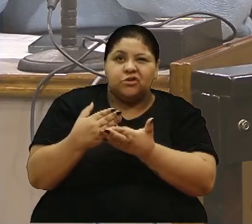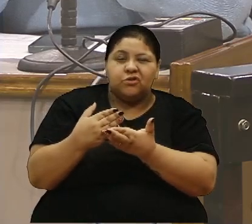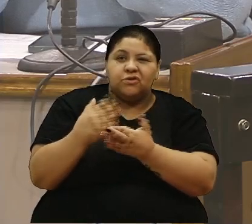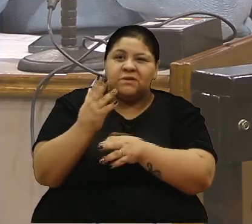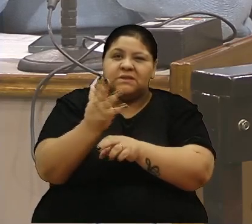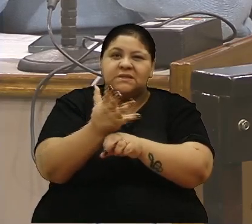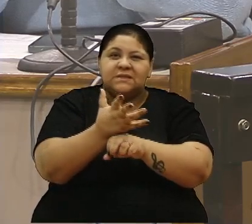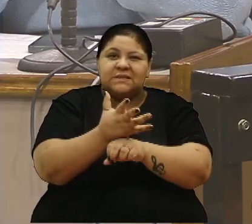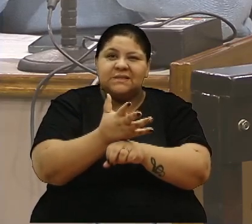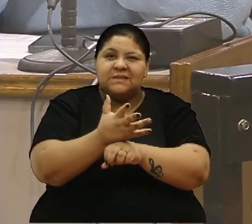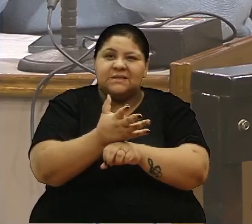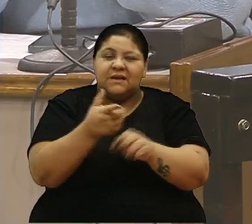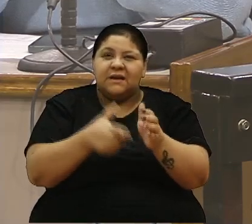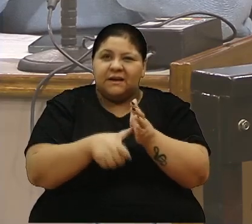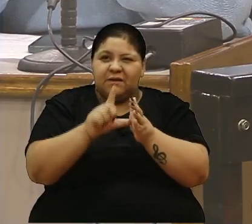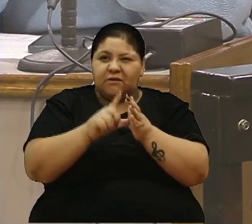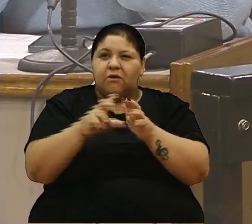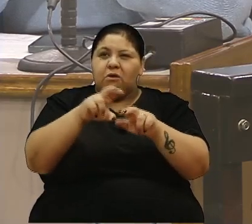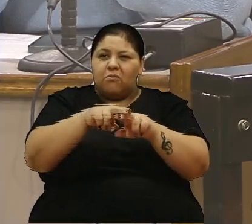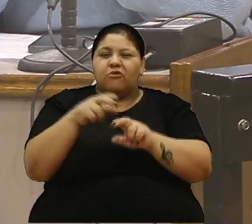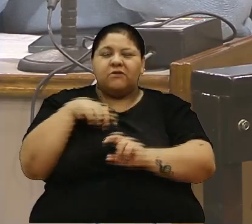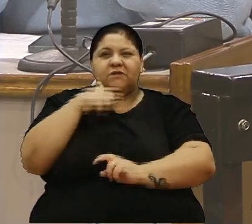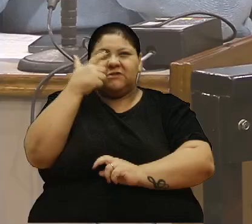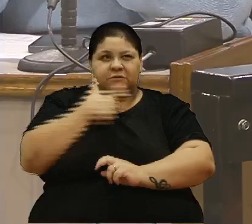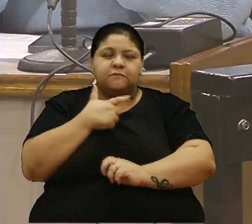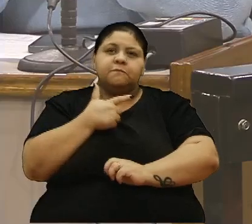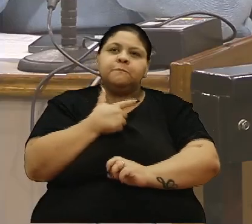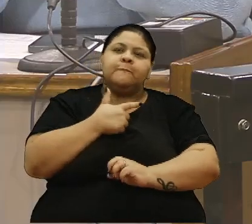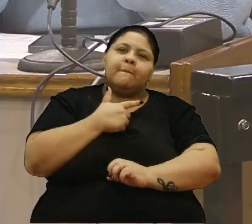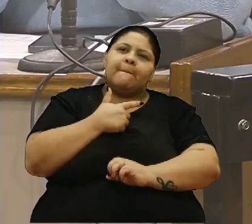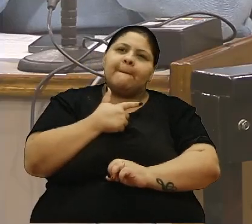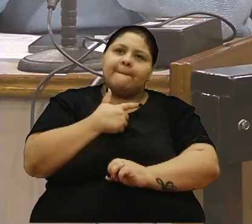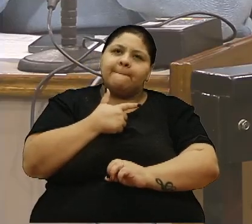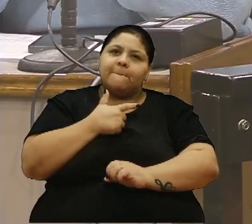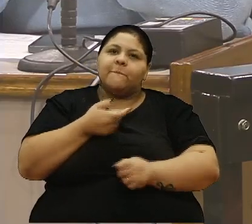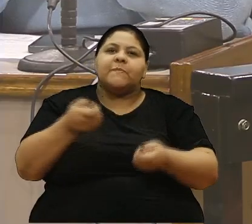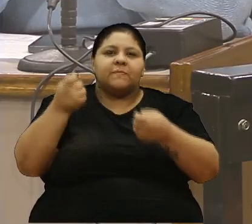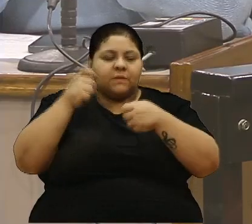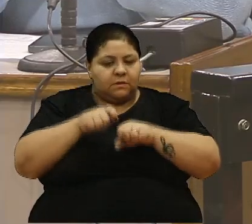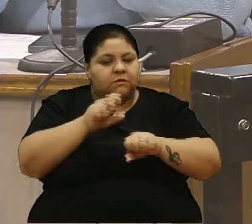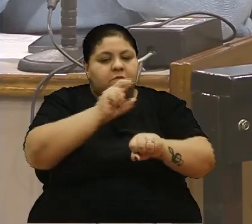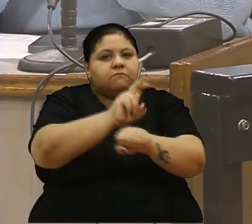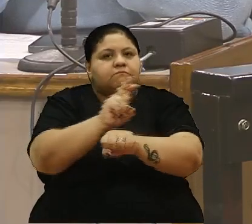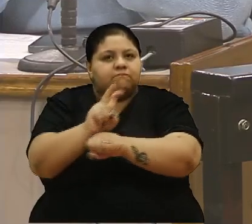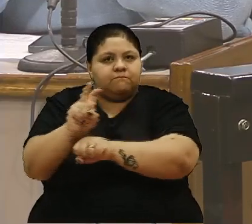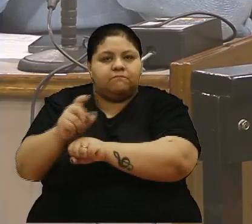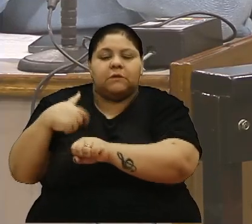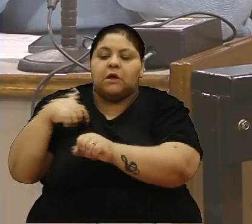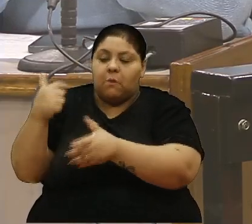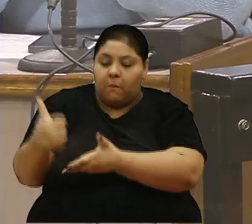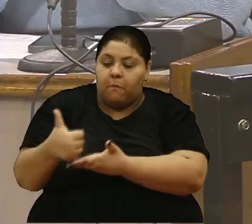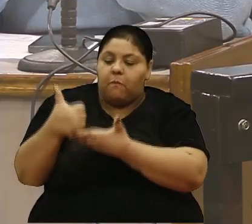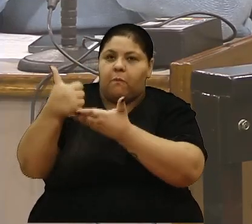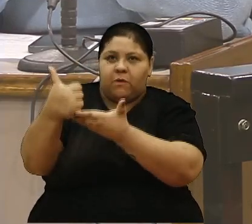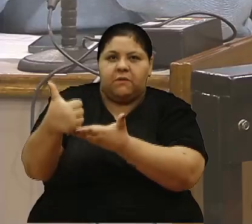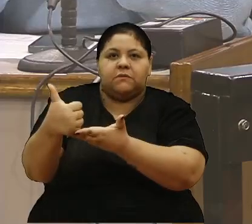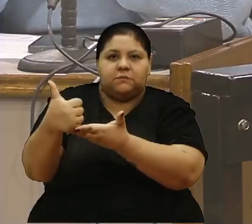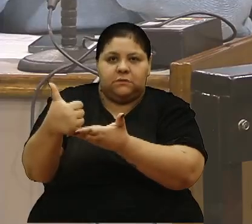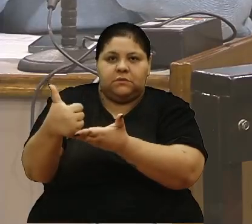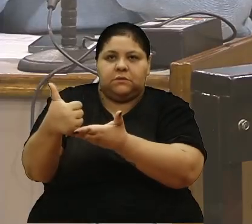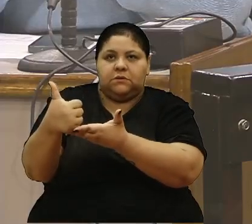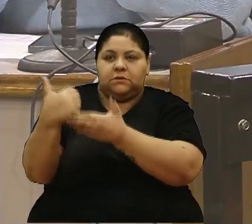mim. Então, por isso eu acho, sim, que deve ser tratado, eu apoio, deve ser tratado